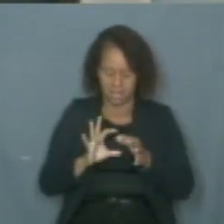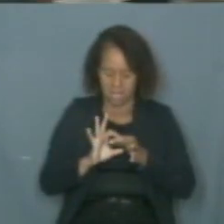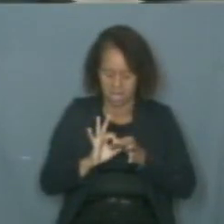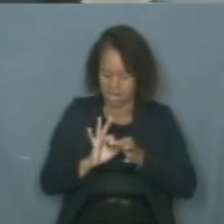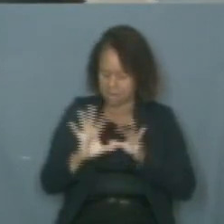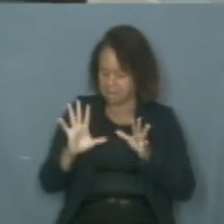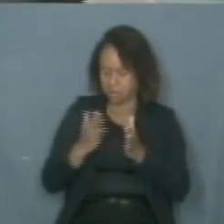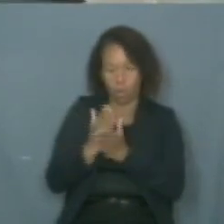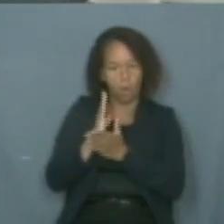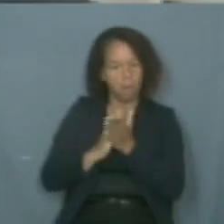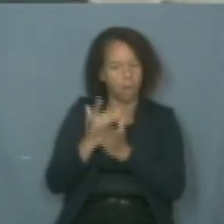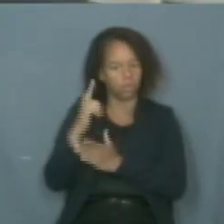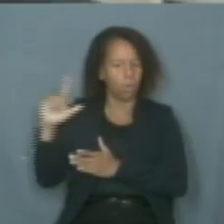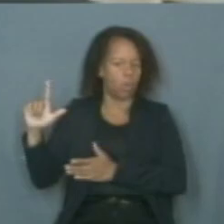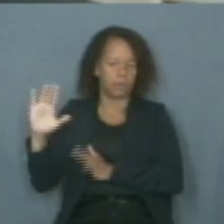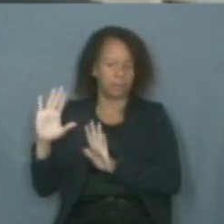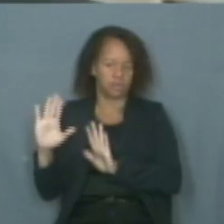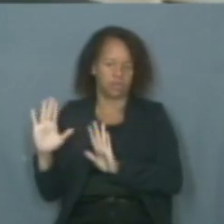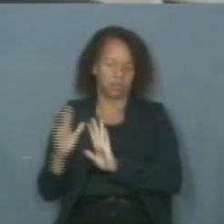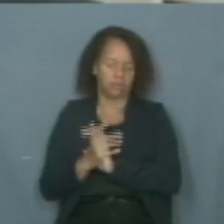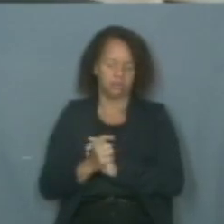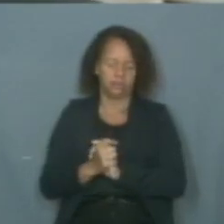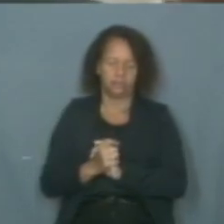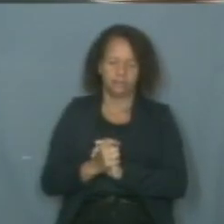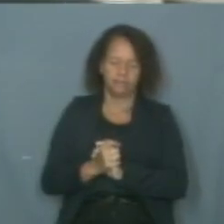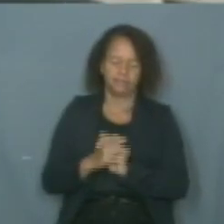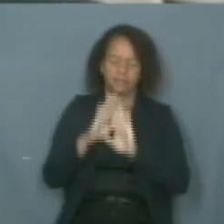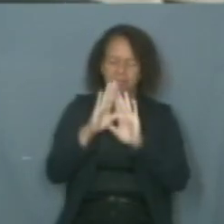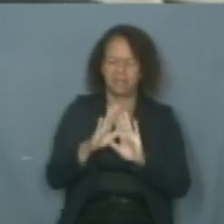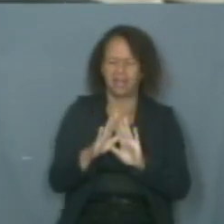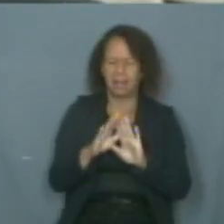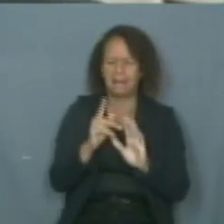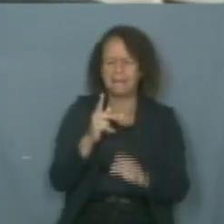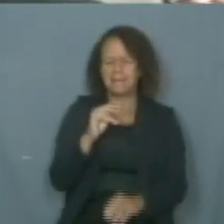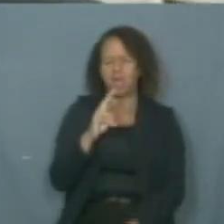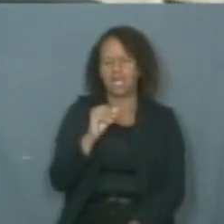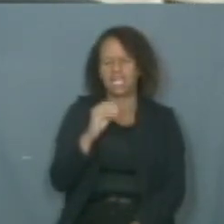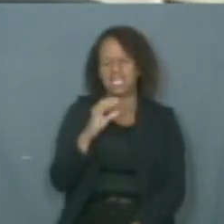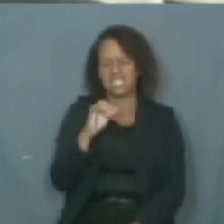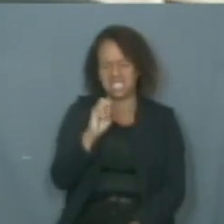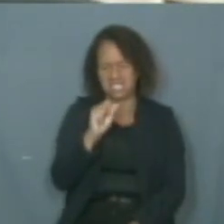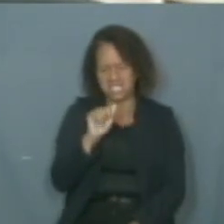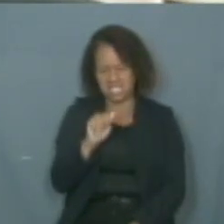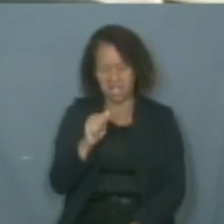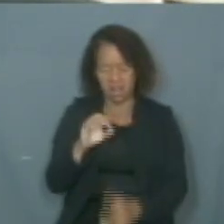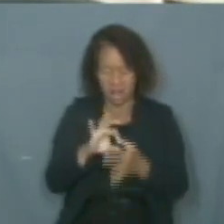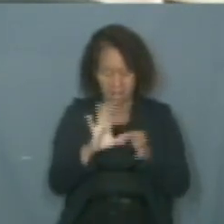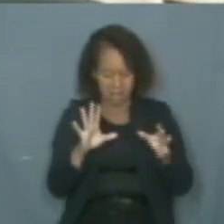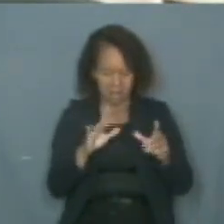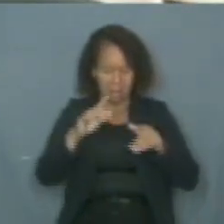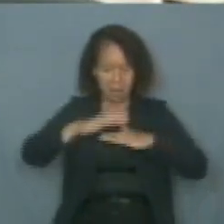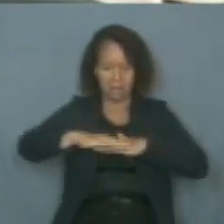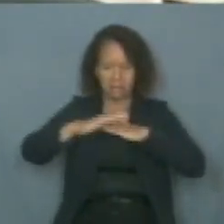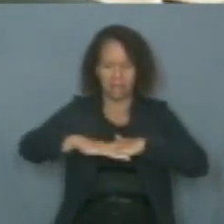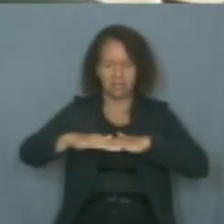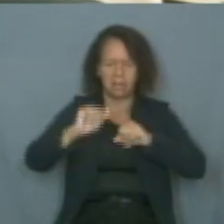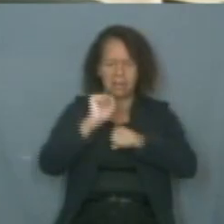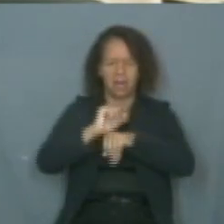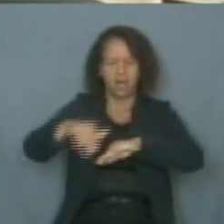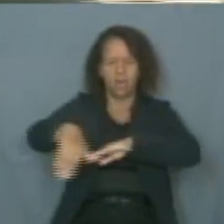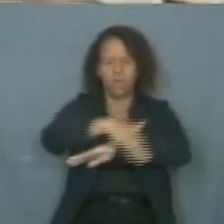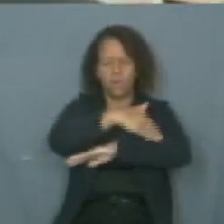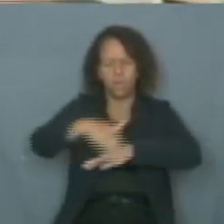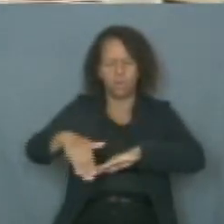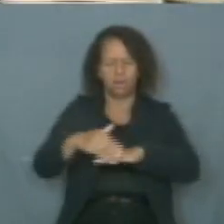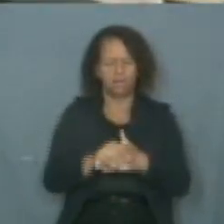Liberdade que não incomode os outros. É muita hipocrisia você defender a liberdade de pessoas fazendo protesto fechando rua.